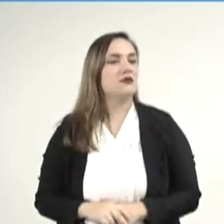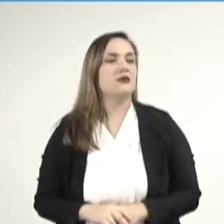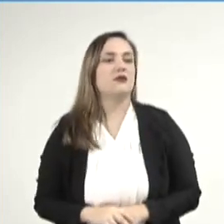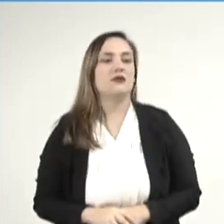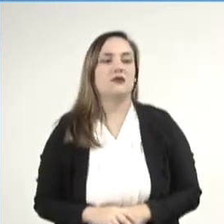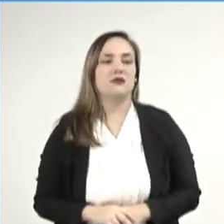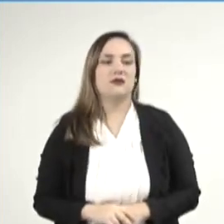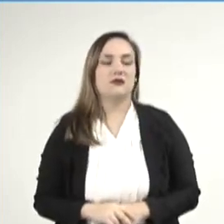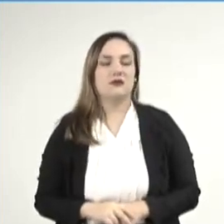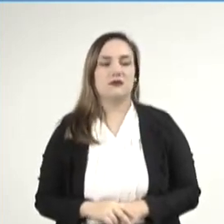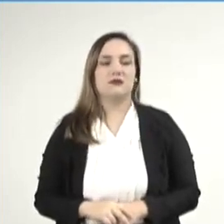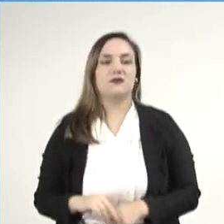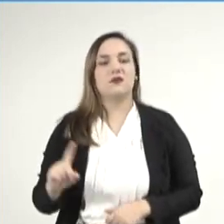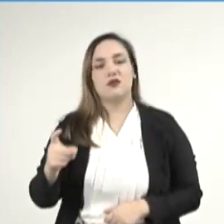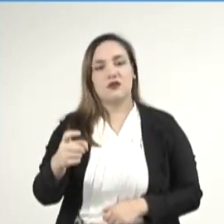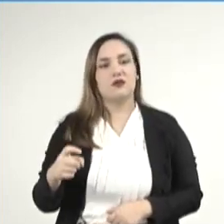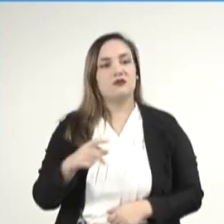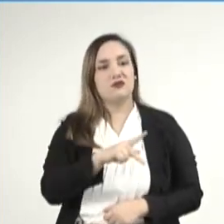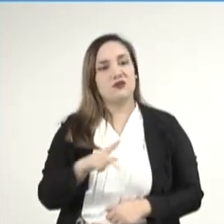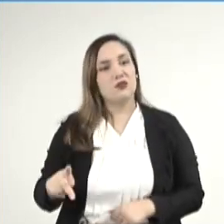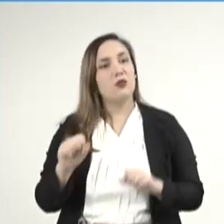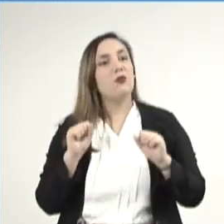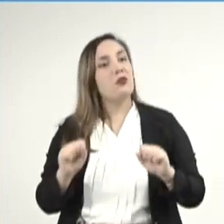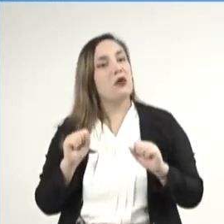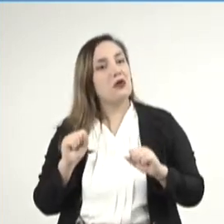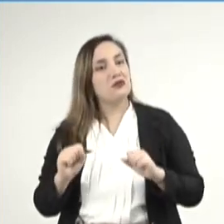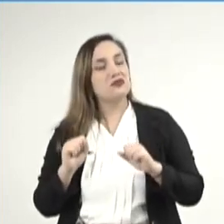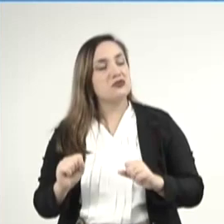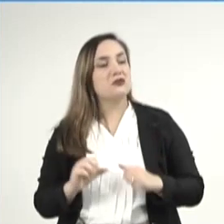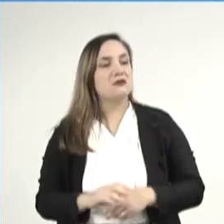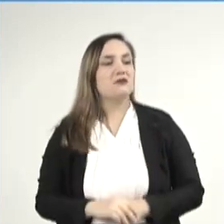Esse fato revela que o ex-presidente pode estar